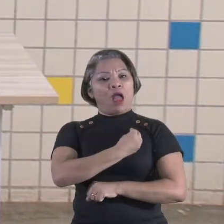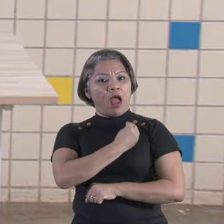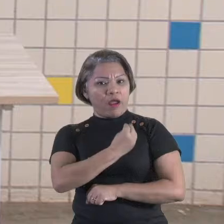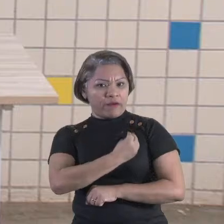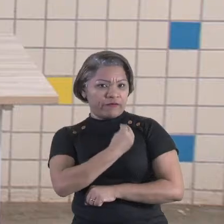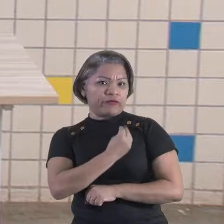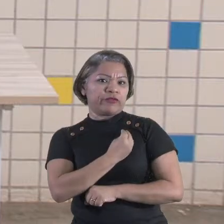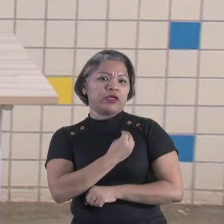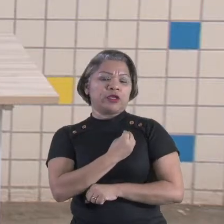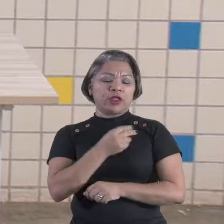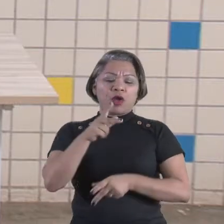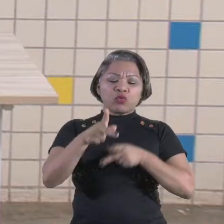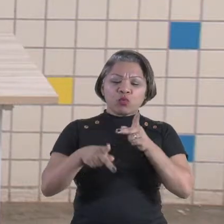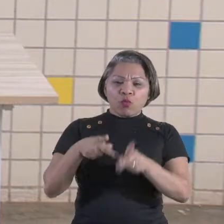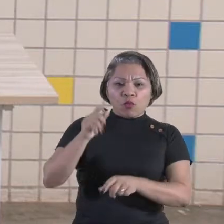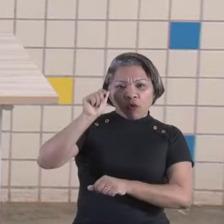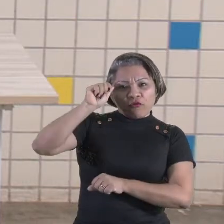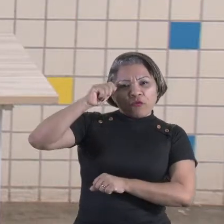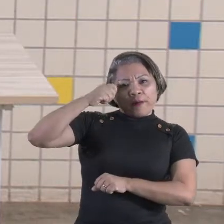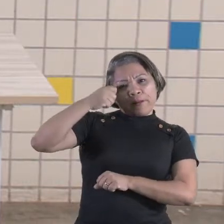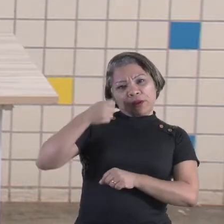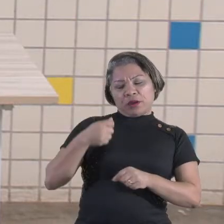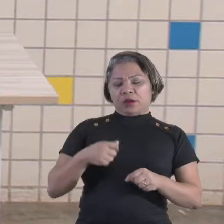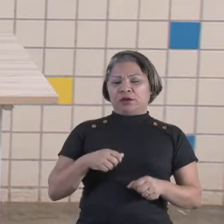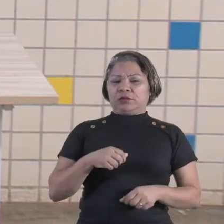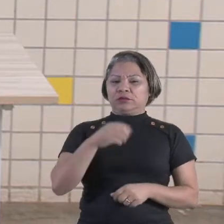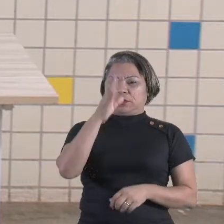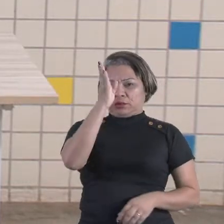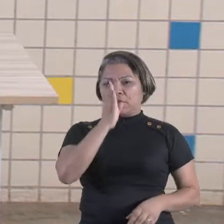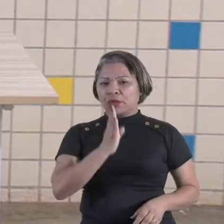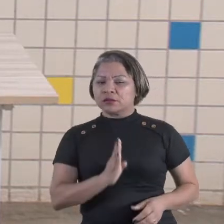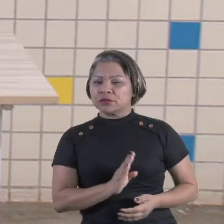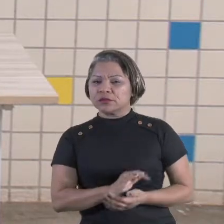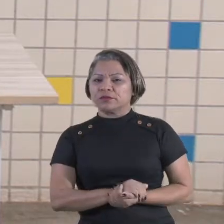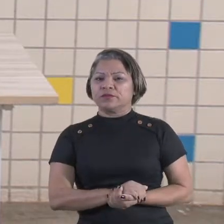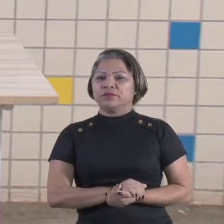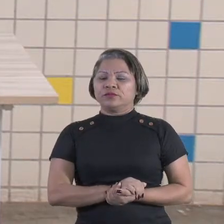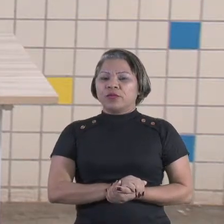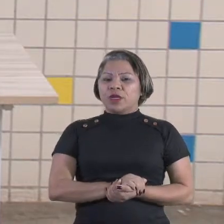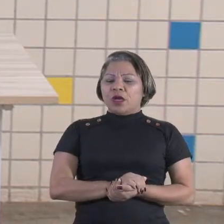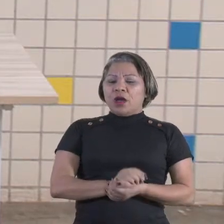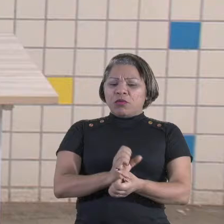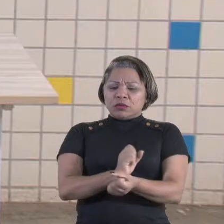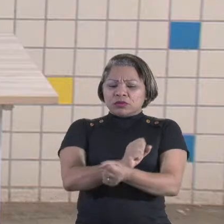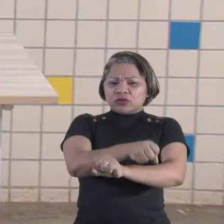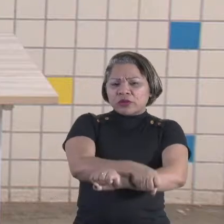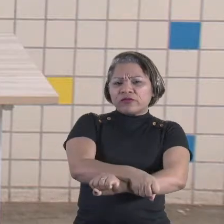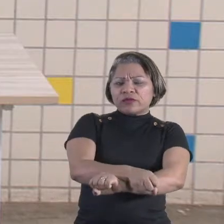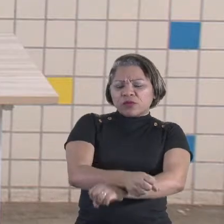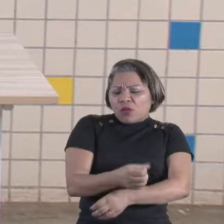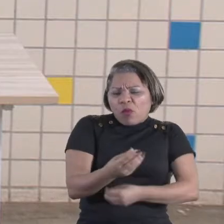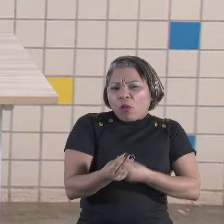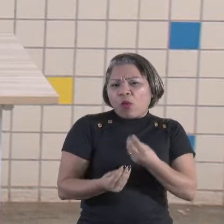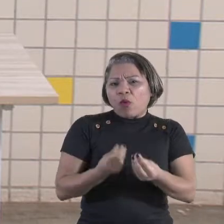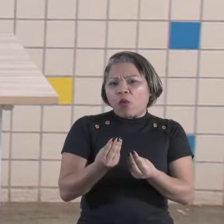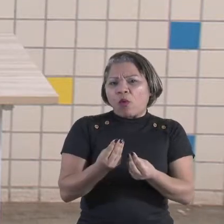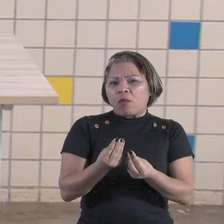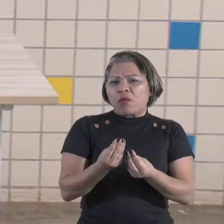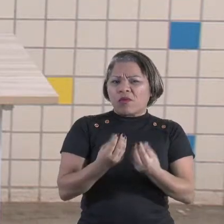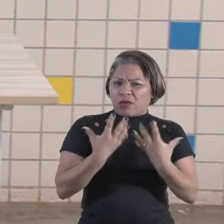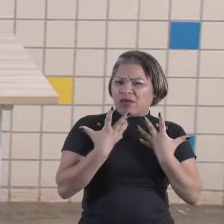africanos no Brasil, da escravidão deles e sobre o que eles faziam com essa escravidão. Será que eles